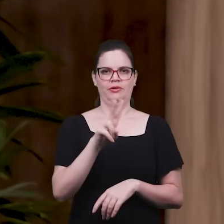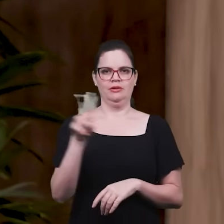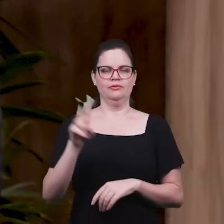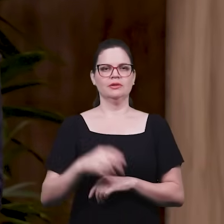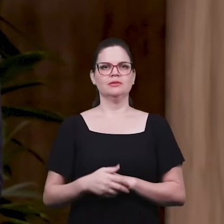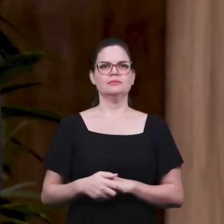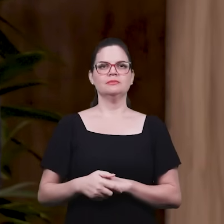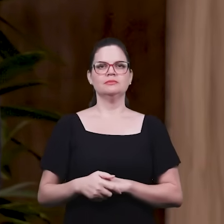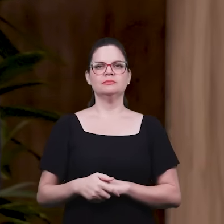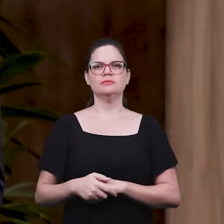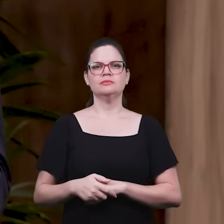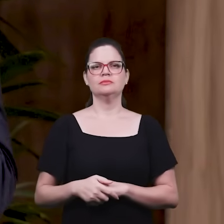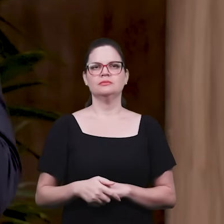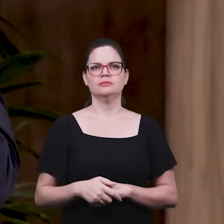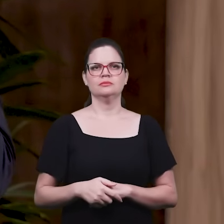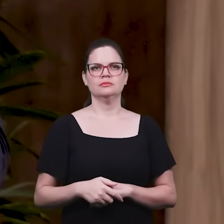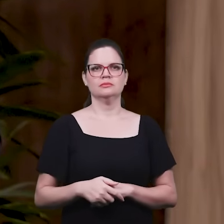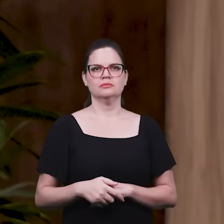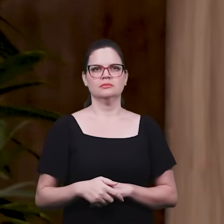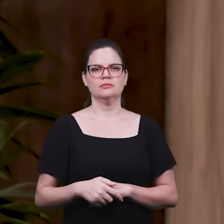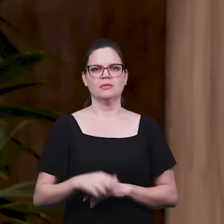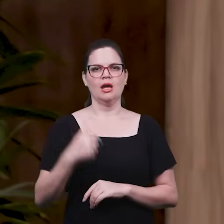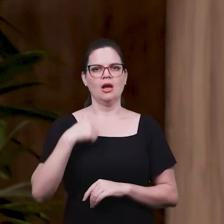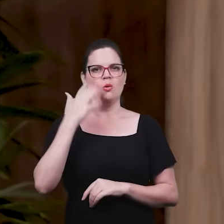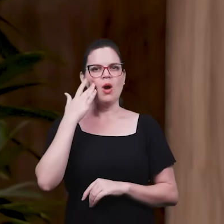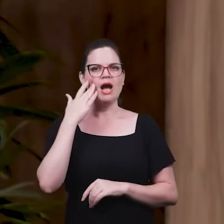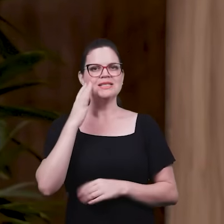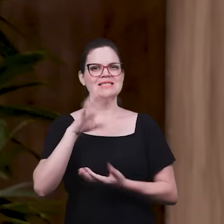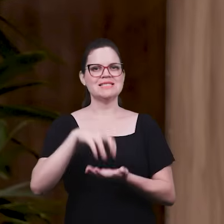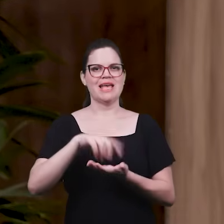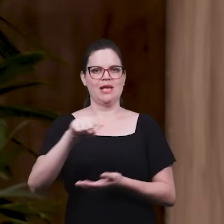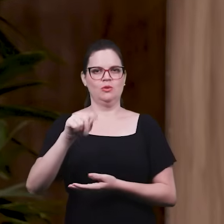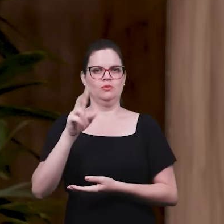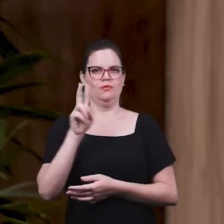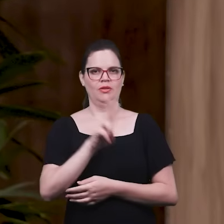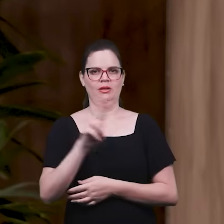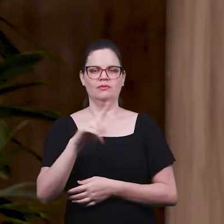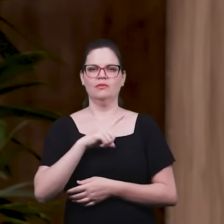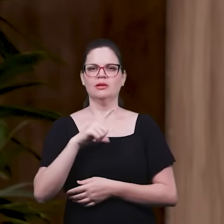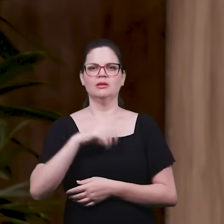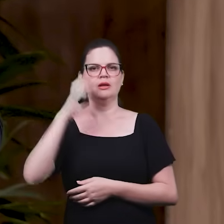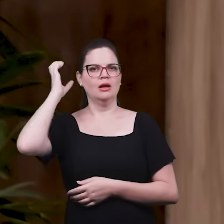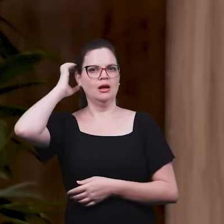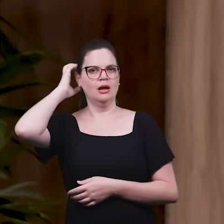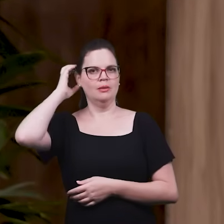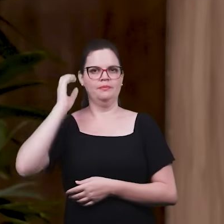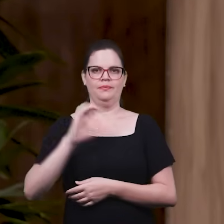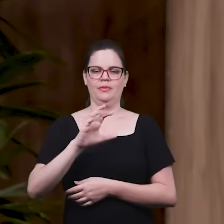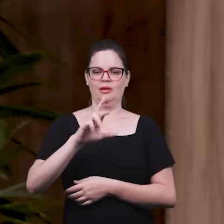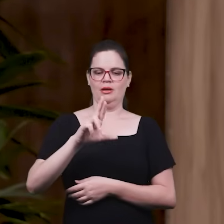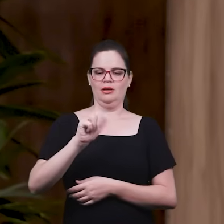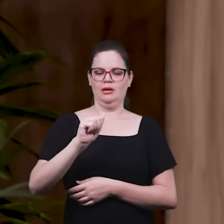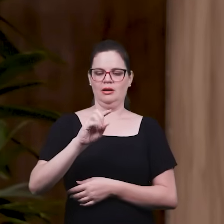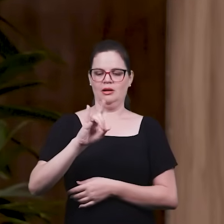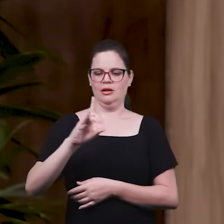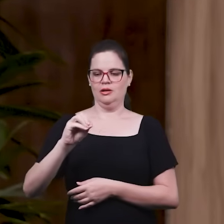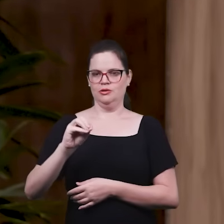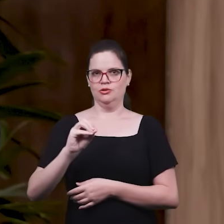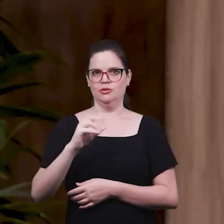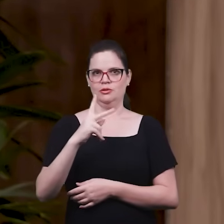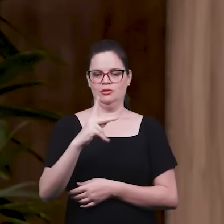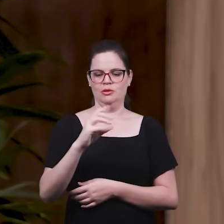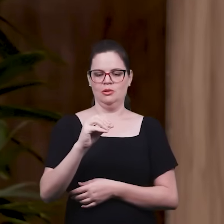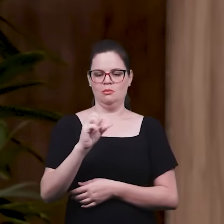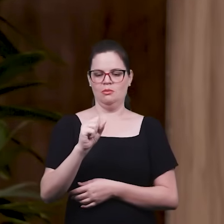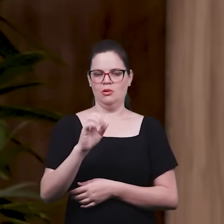Velha, há em Vila Velha, no centro de Vila Velha, uma rádio chamada Rádio Poste. Que essa rádio